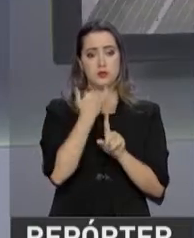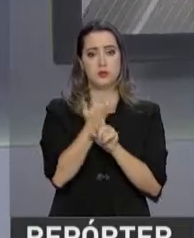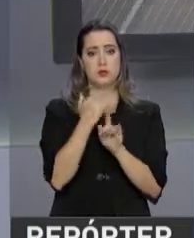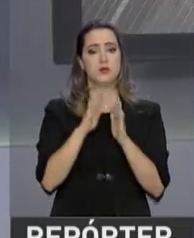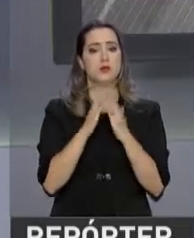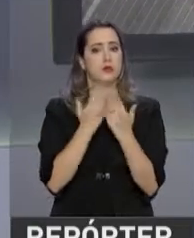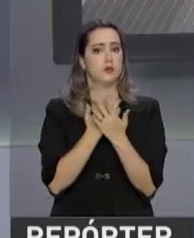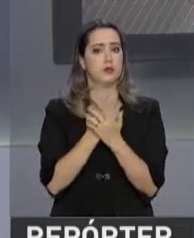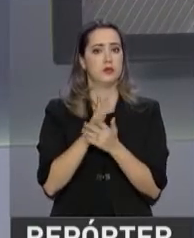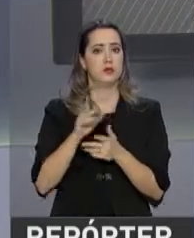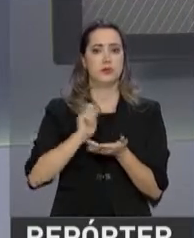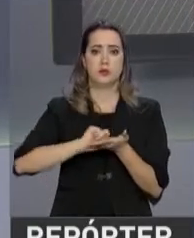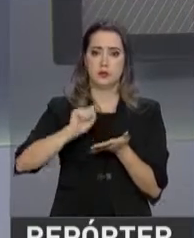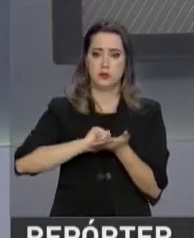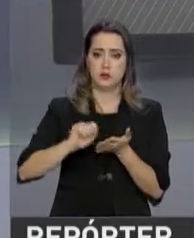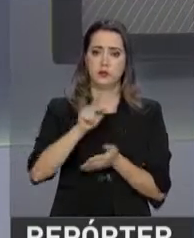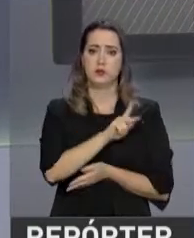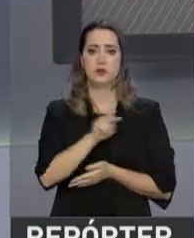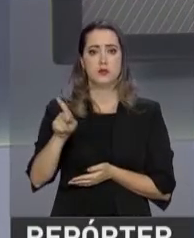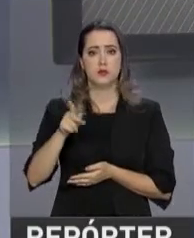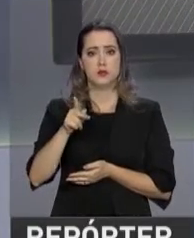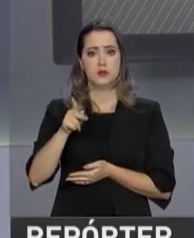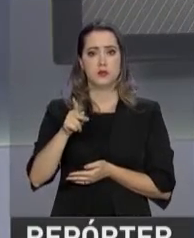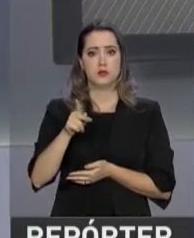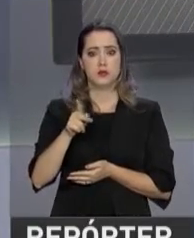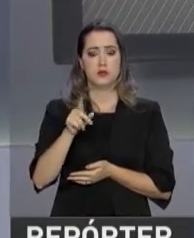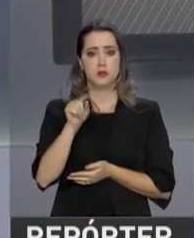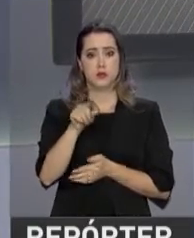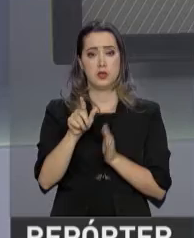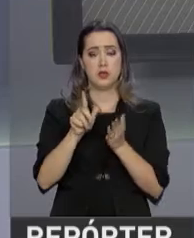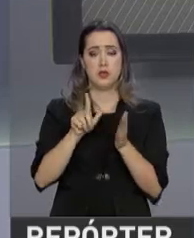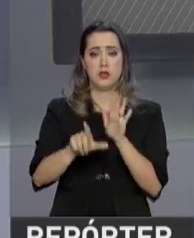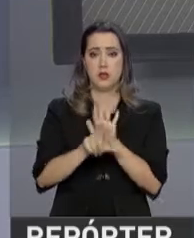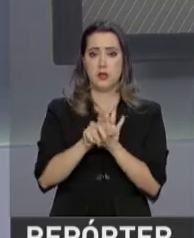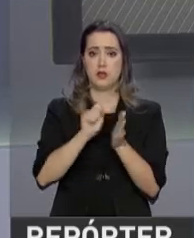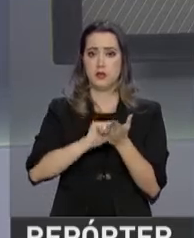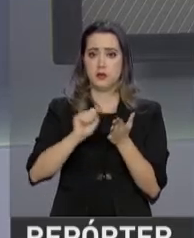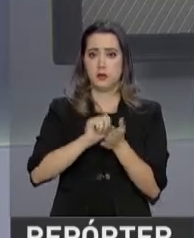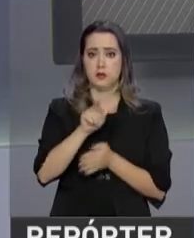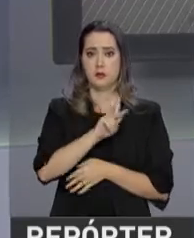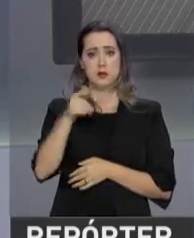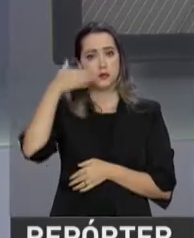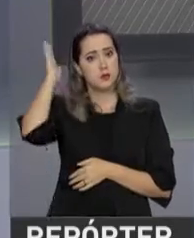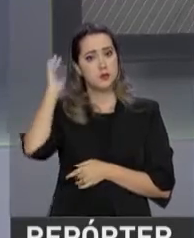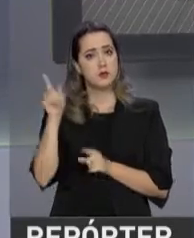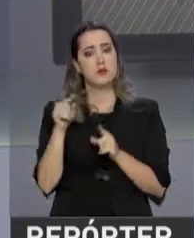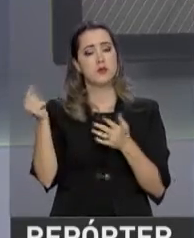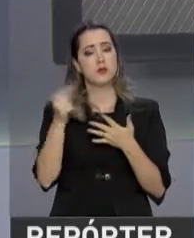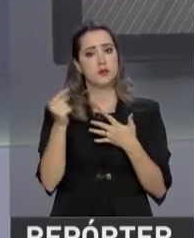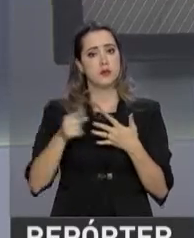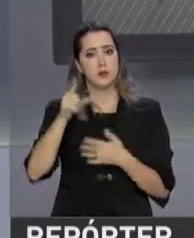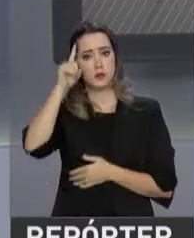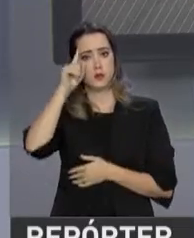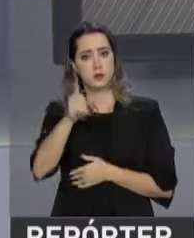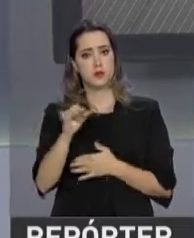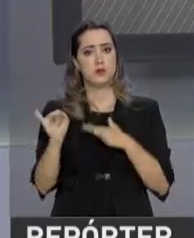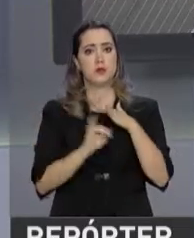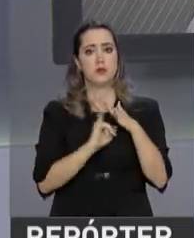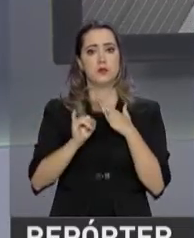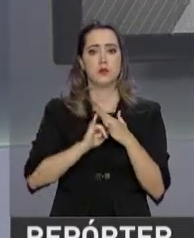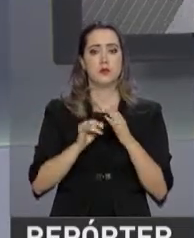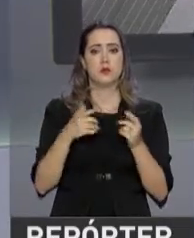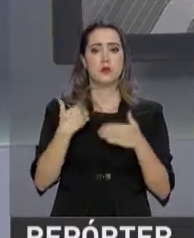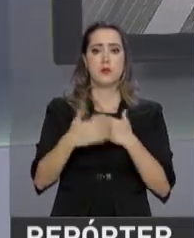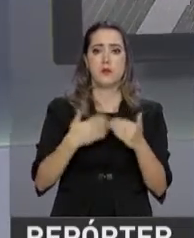a a a essa lei foi assinada pelo presidente michel temer a medida determina que as instituições de ensino desenvolvam ações de